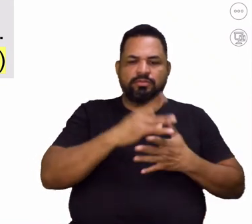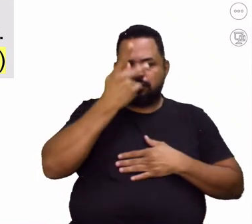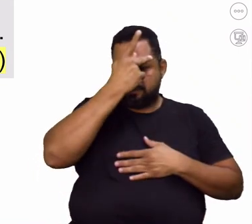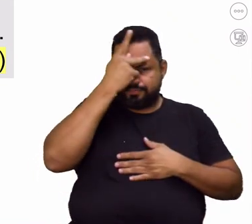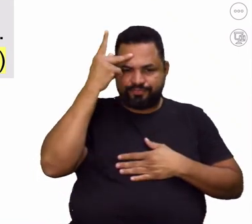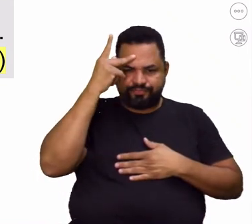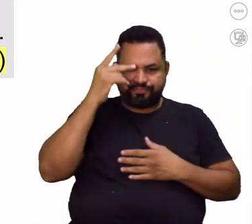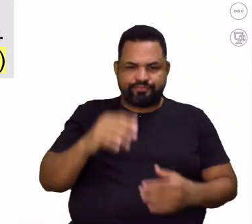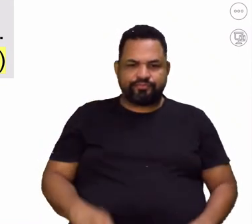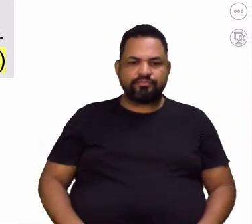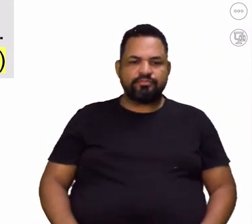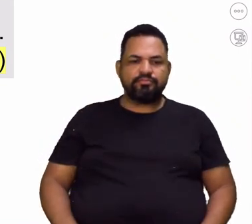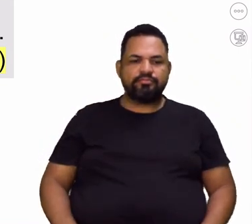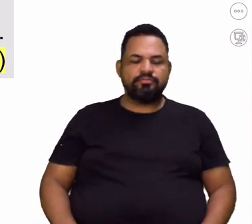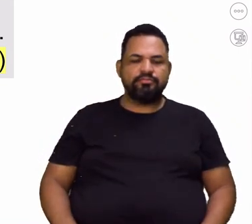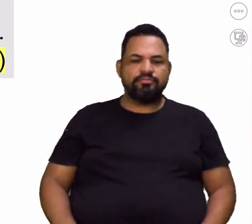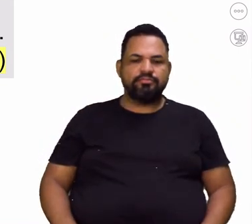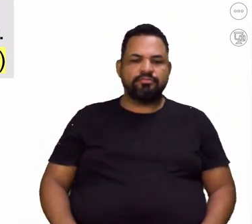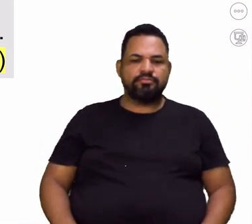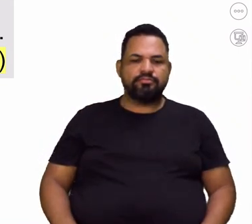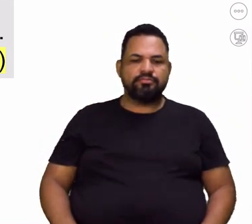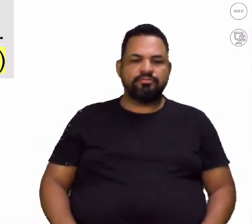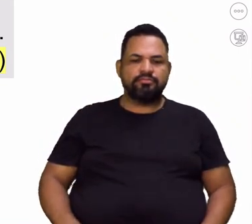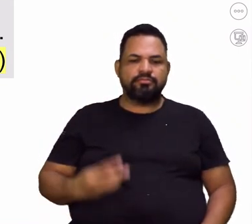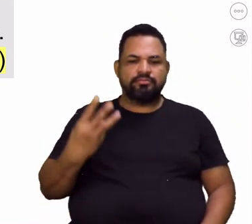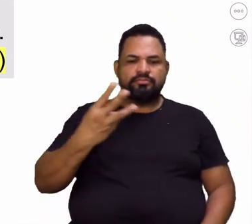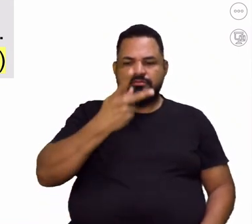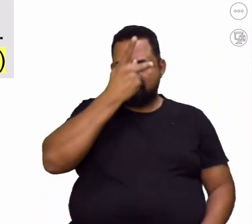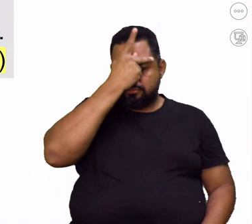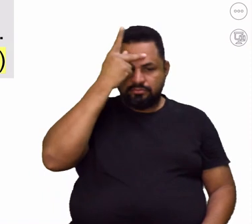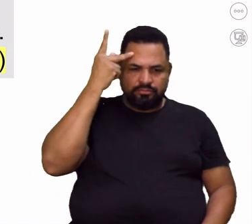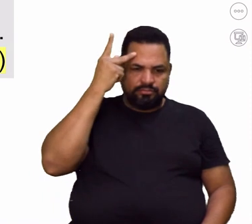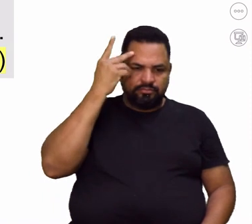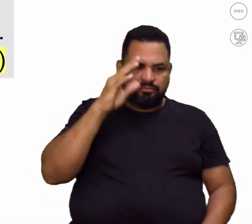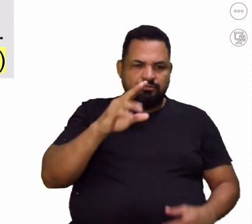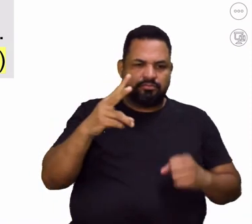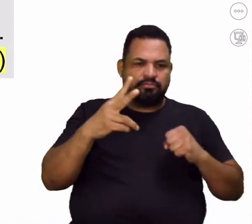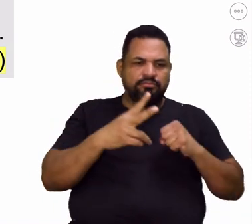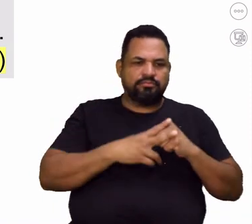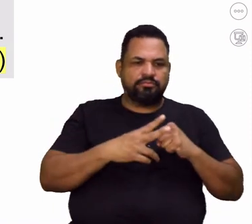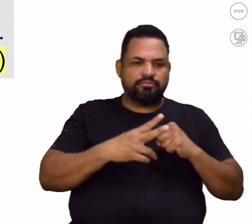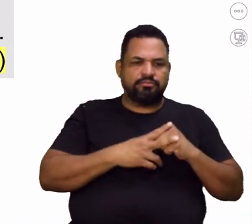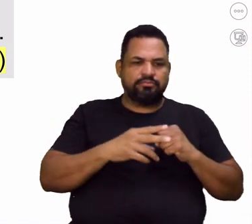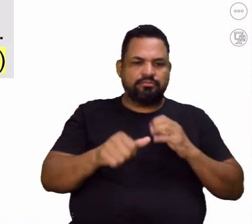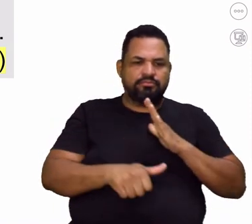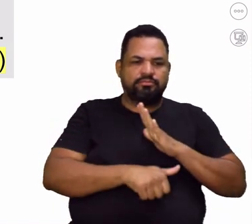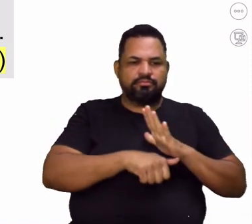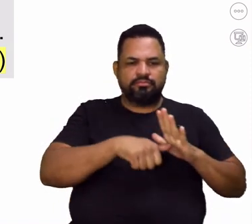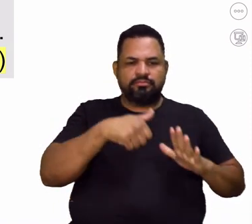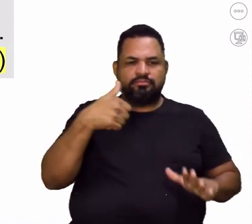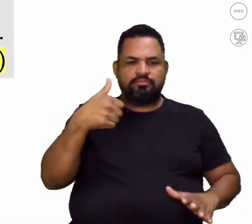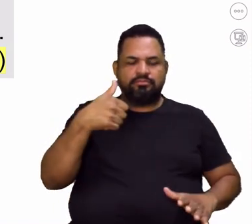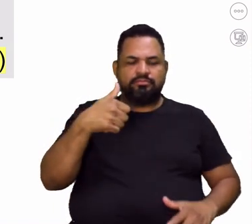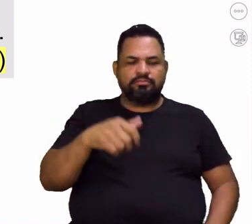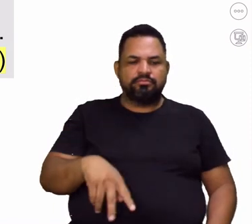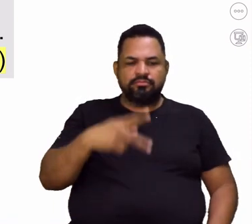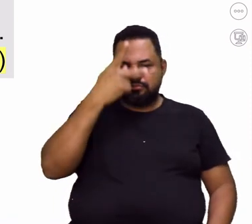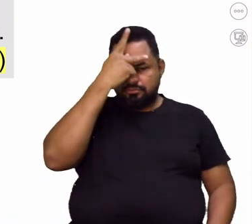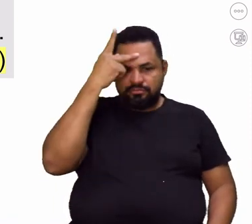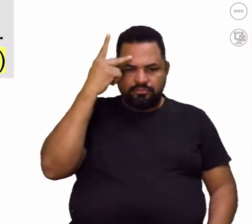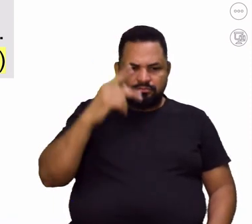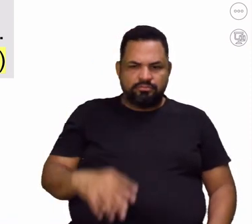pessoa. O caso aí está na terceira pessoa e aí o verbo está na primeira pessoa.